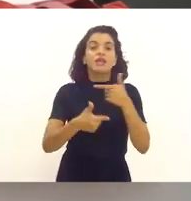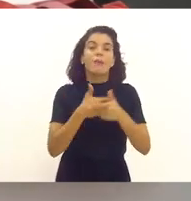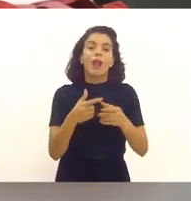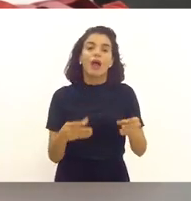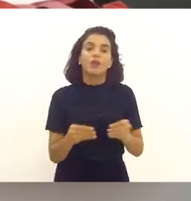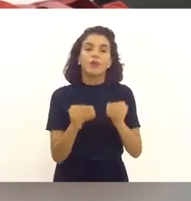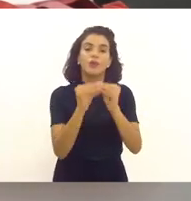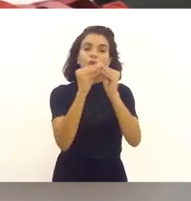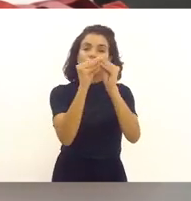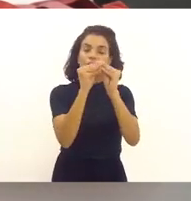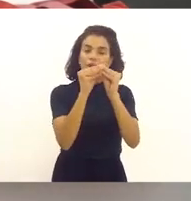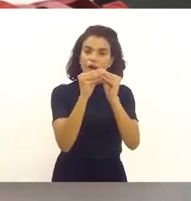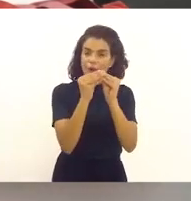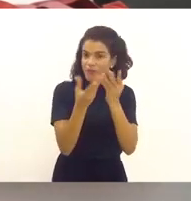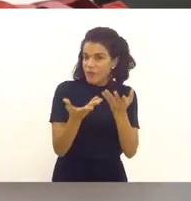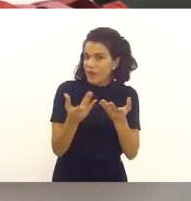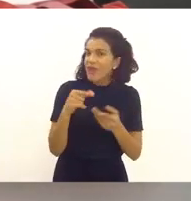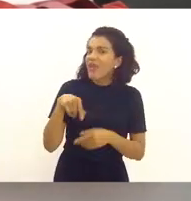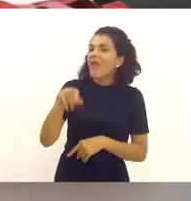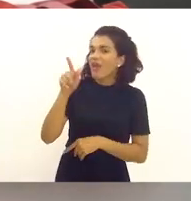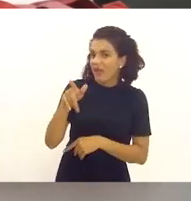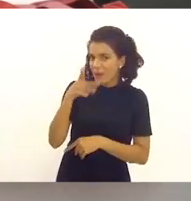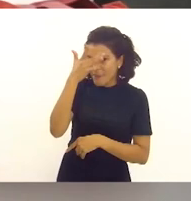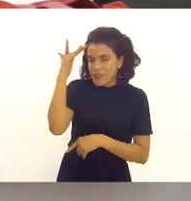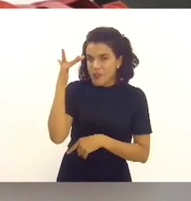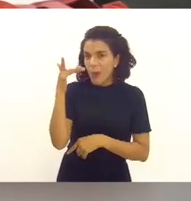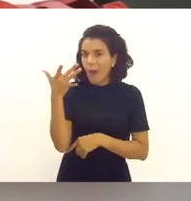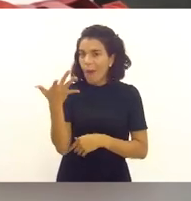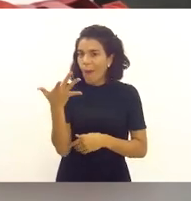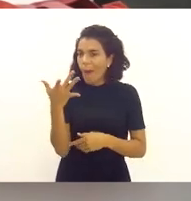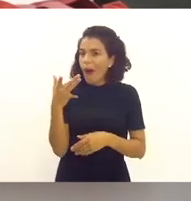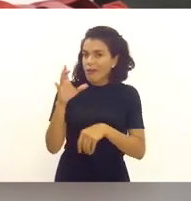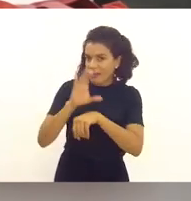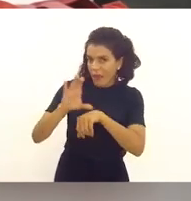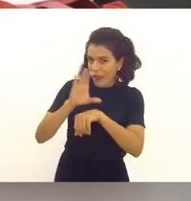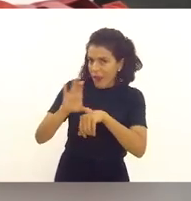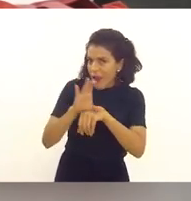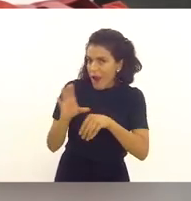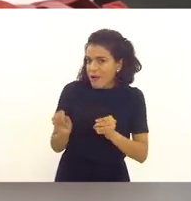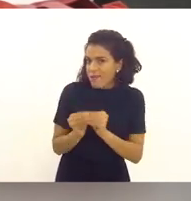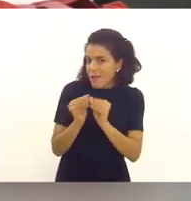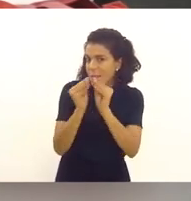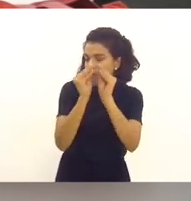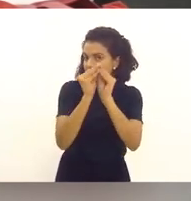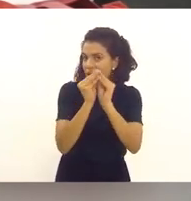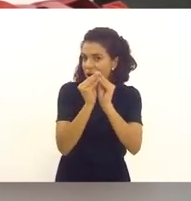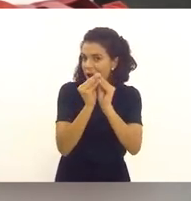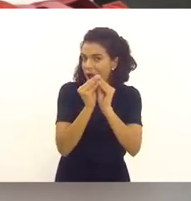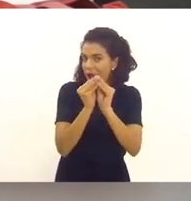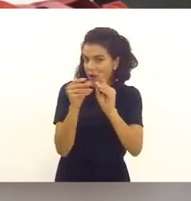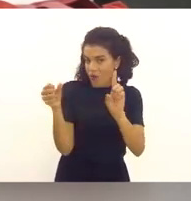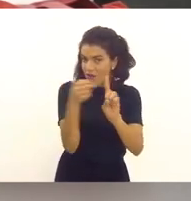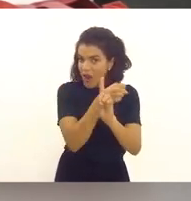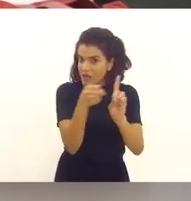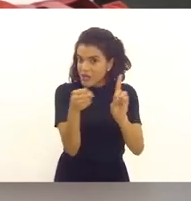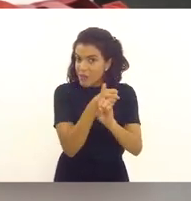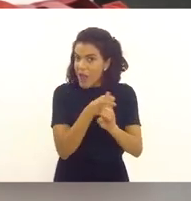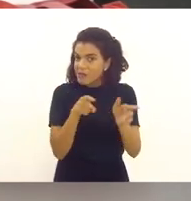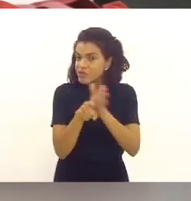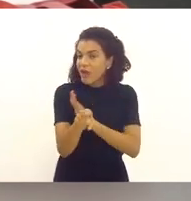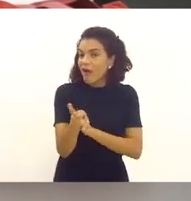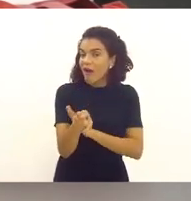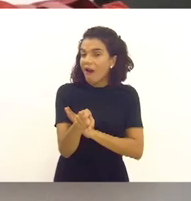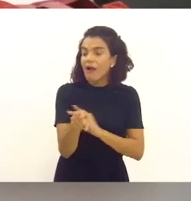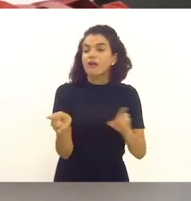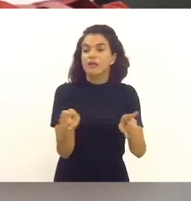quem faz raiz nas dãs ele ele tem capacitação para trabalhar com a demanda de violência doméstica né